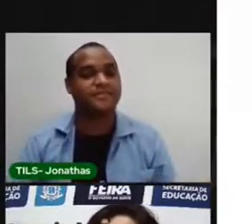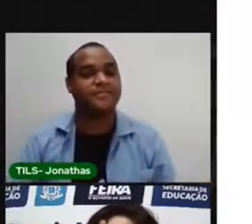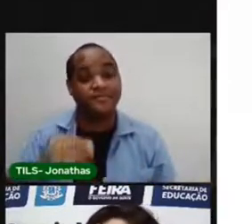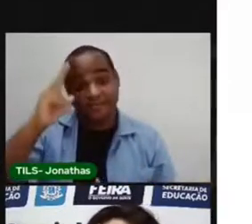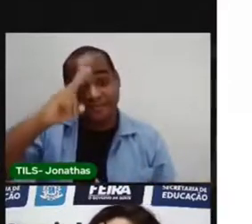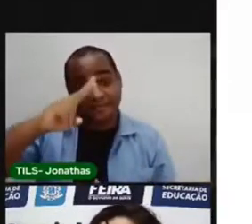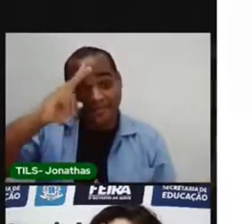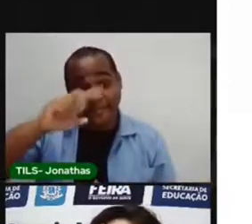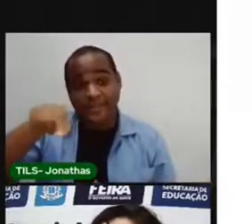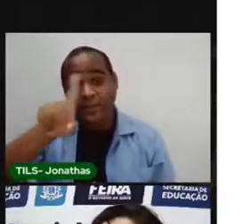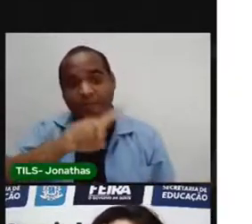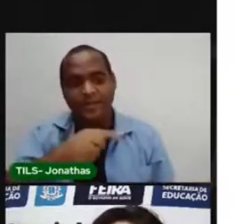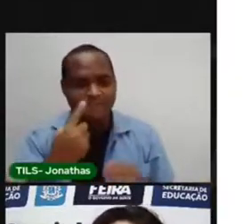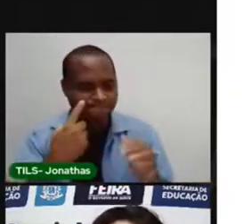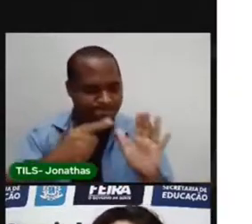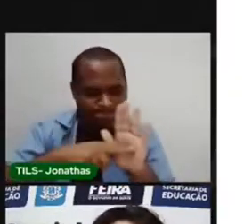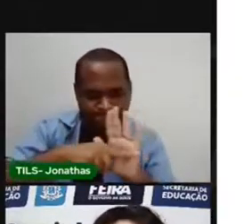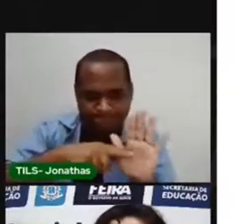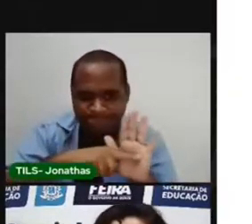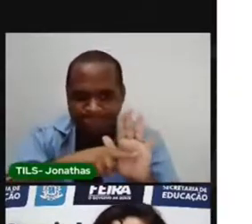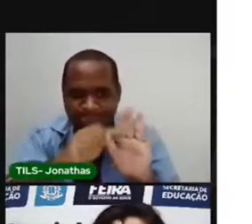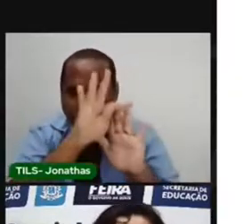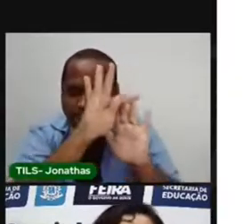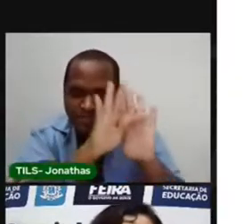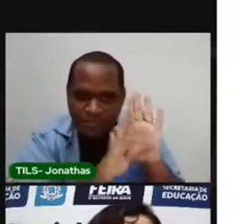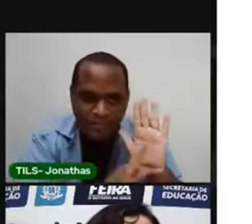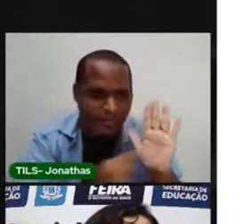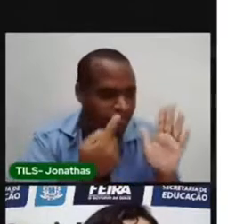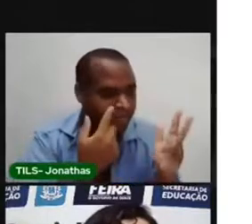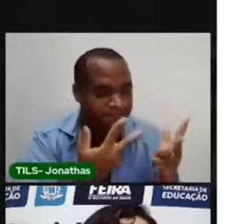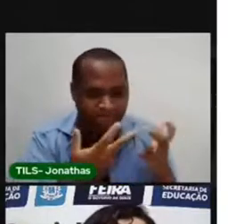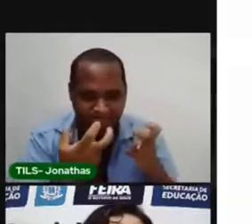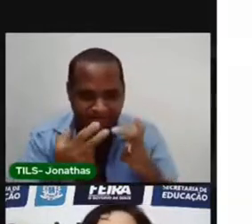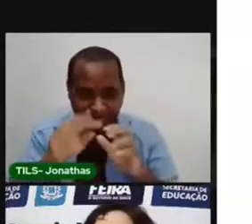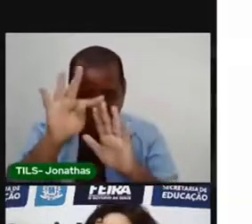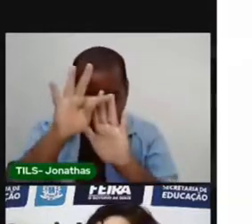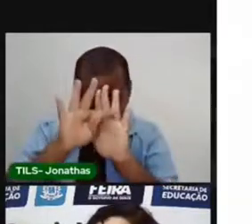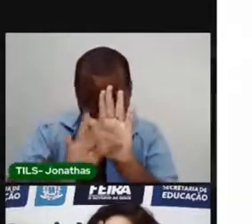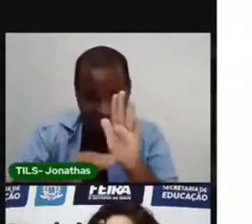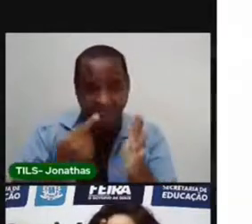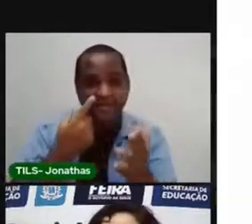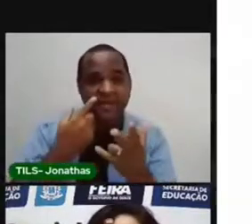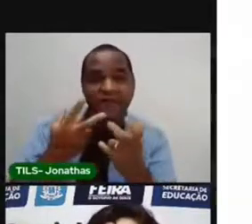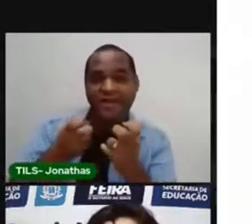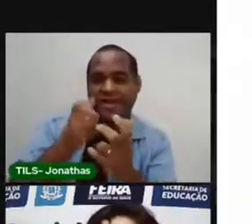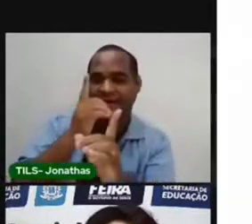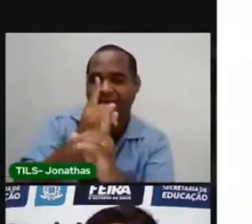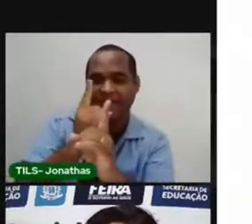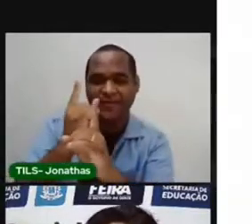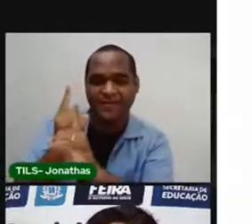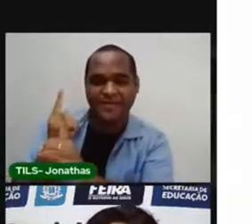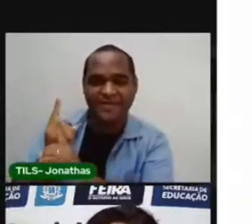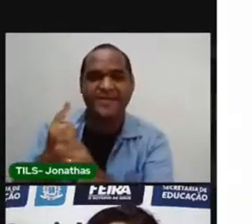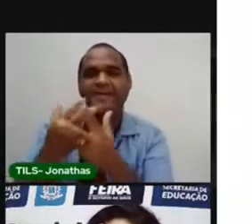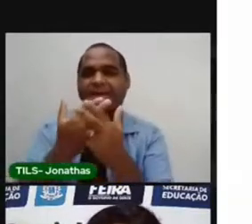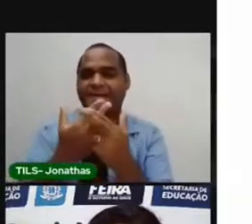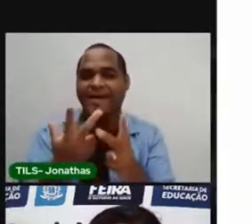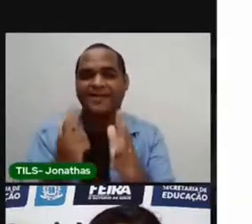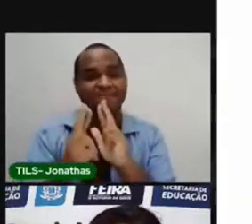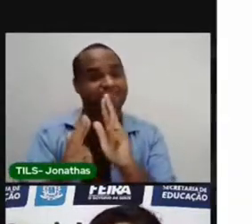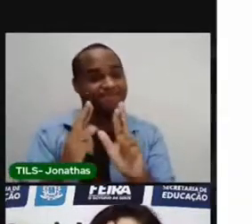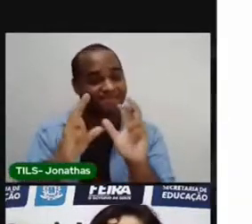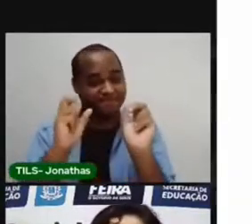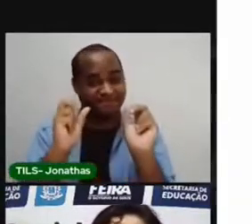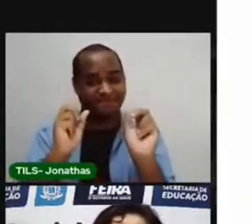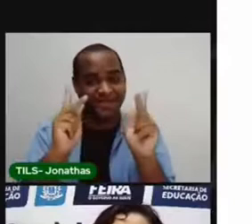Lembra que nós somos investigadores do texto. Nós vamos ter que voltar no texto para encontrar todas as respostas.